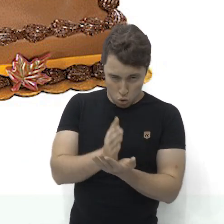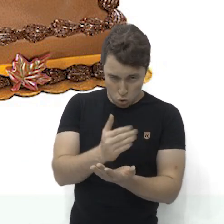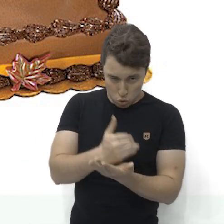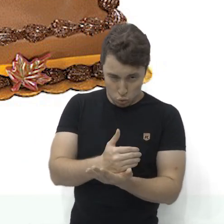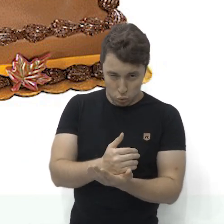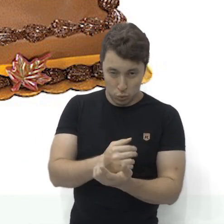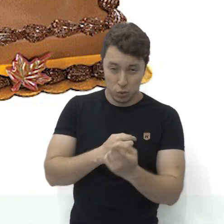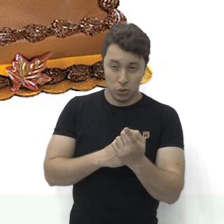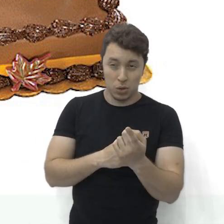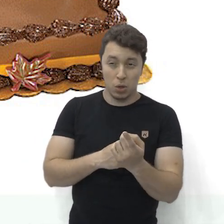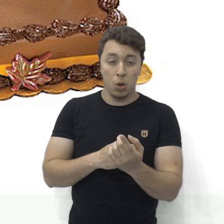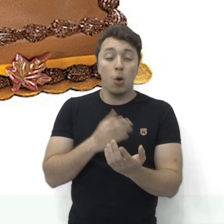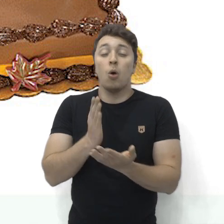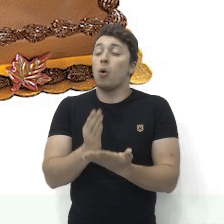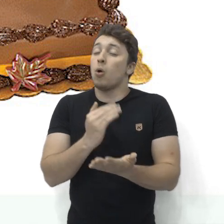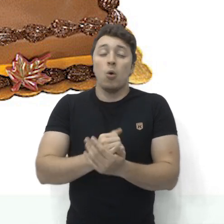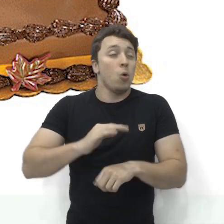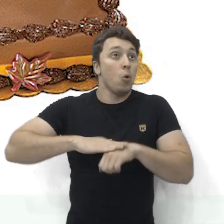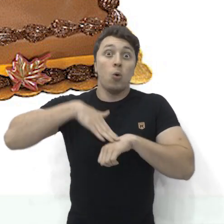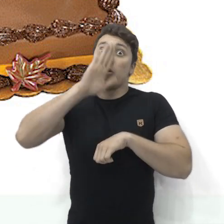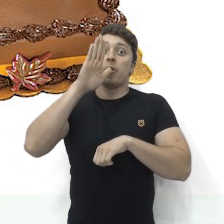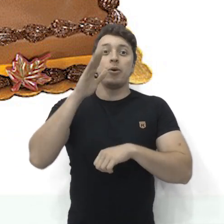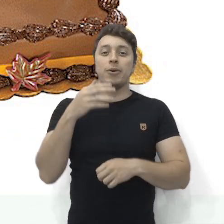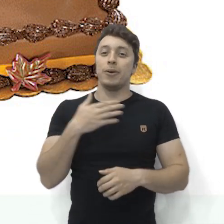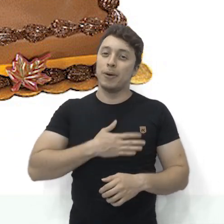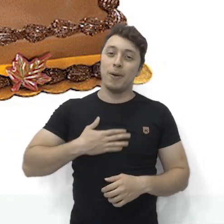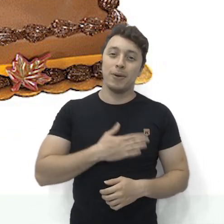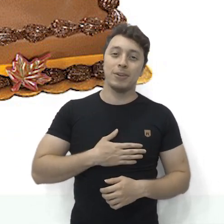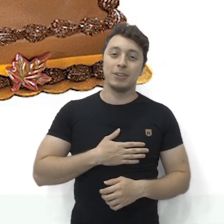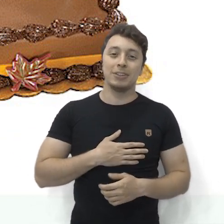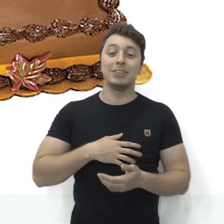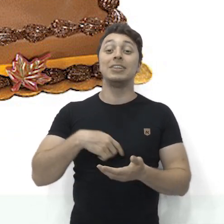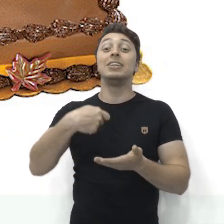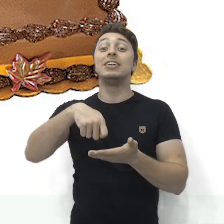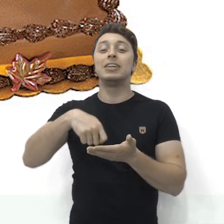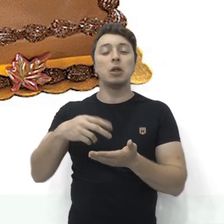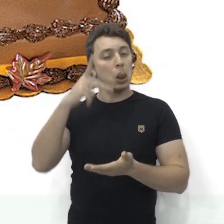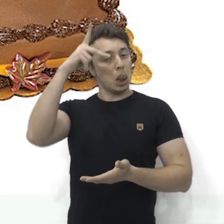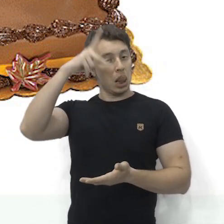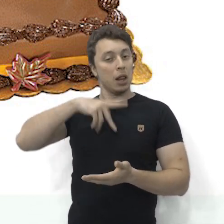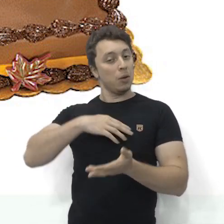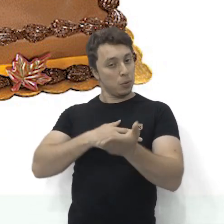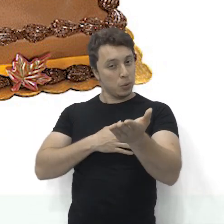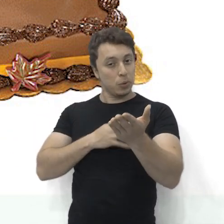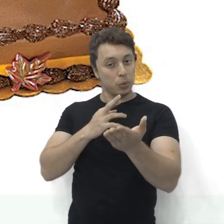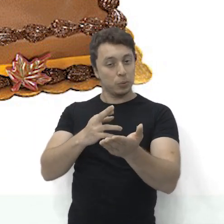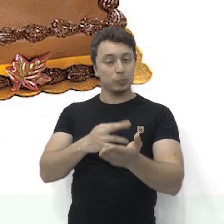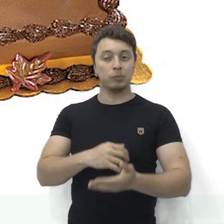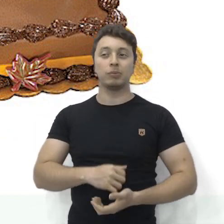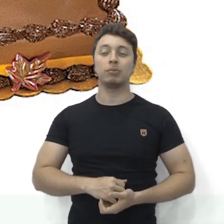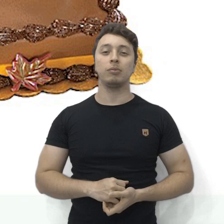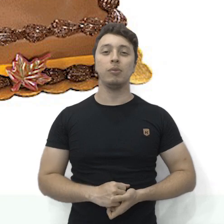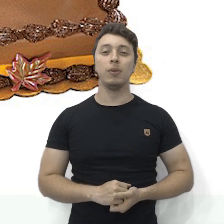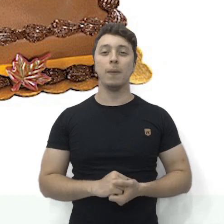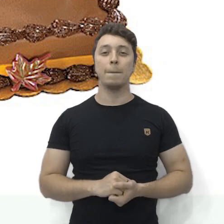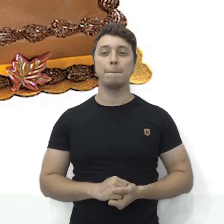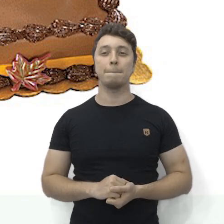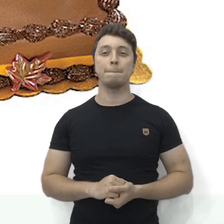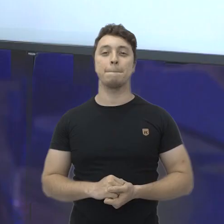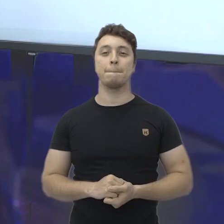de bolo? Qual o seu bolo predileto? Coloquem aí a resposta pessoal.